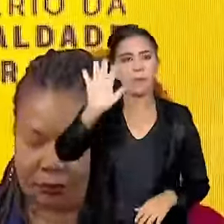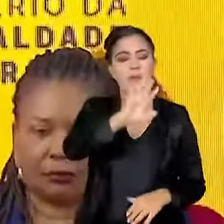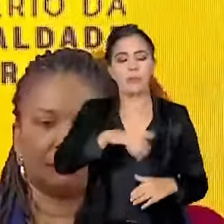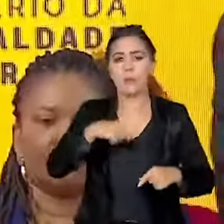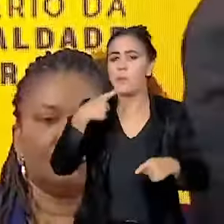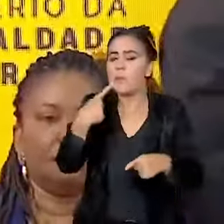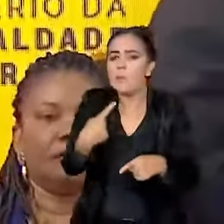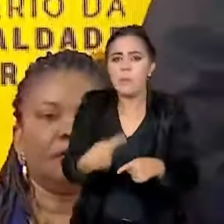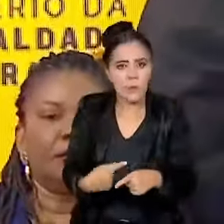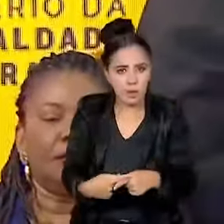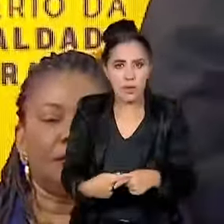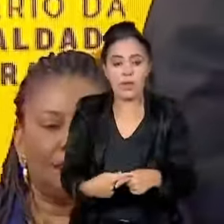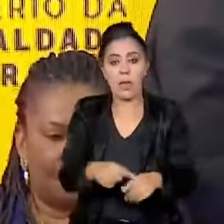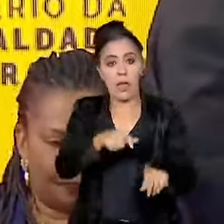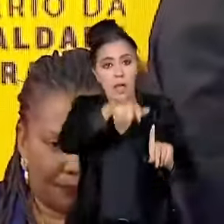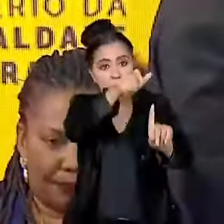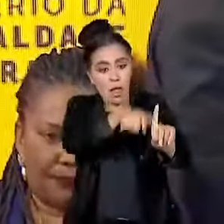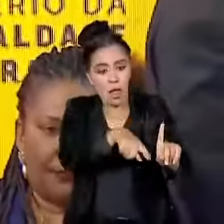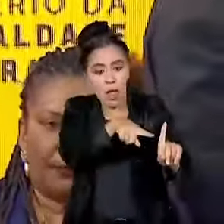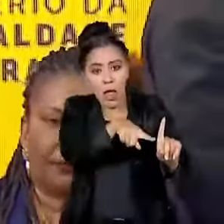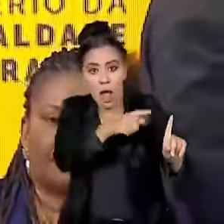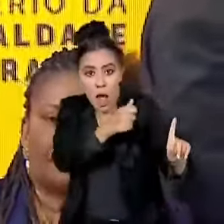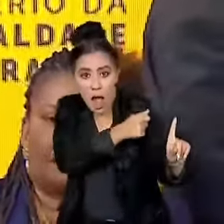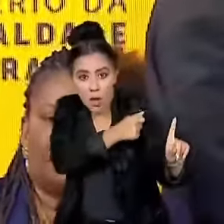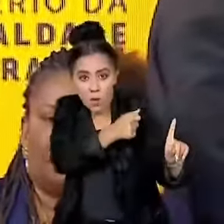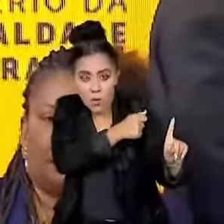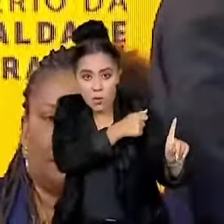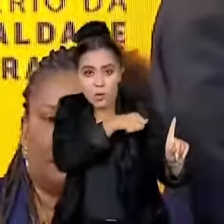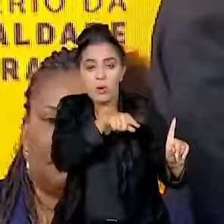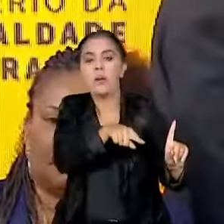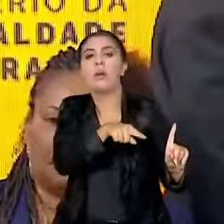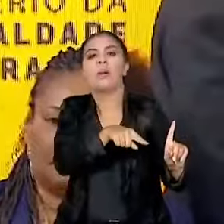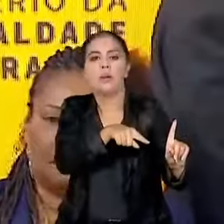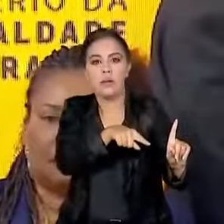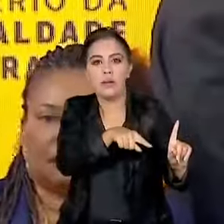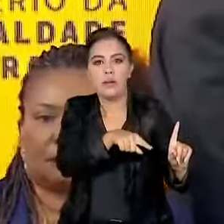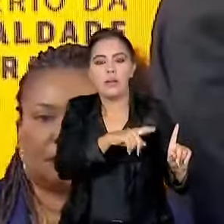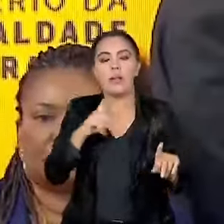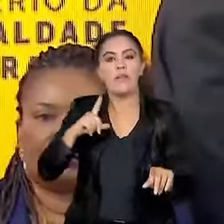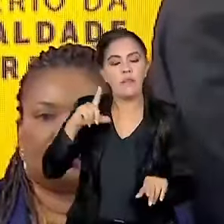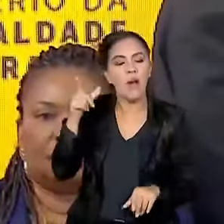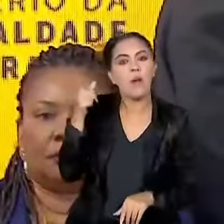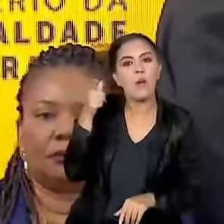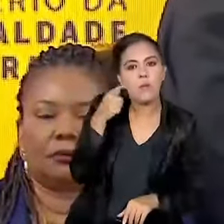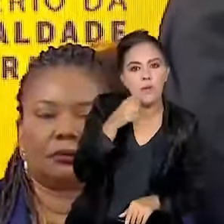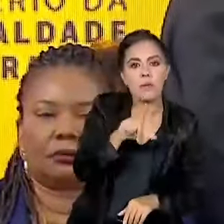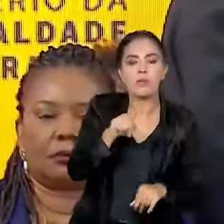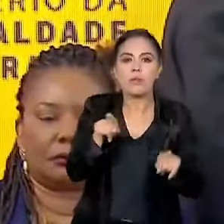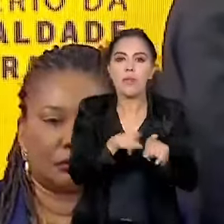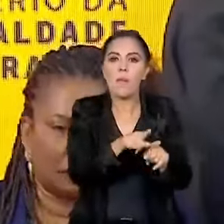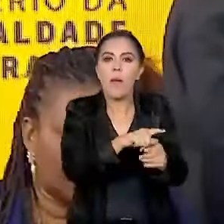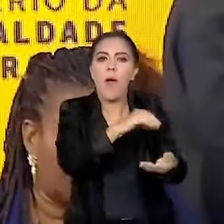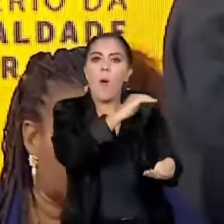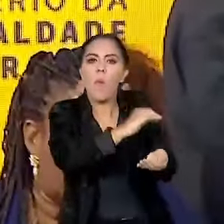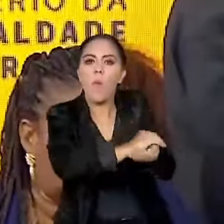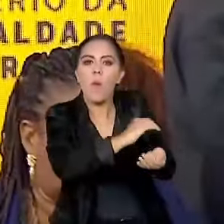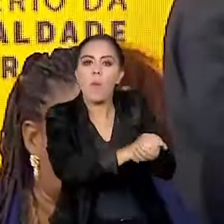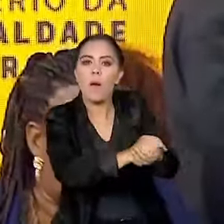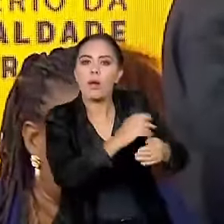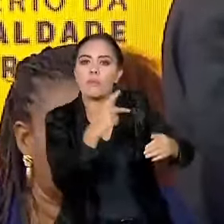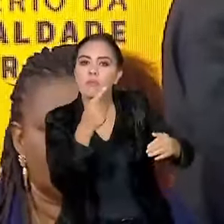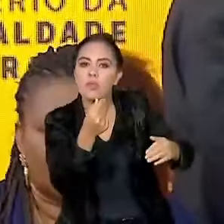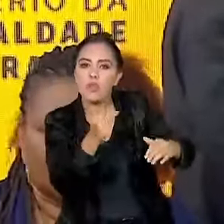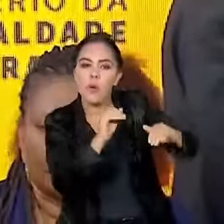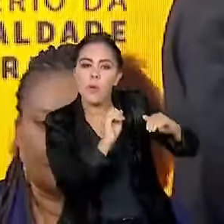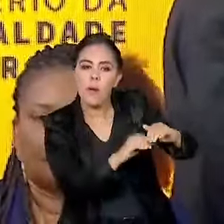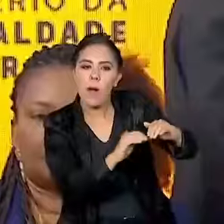Porque o estudante vai ter o seu, a sua bolsa e a sua poupança para o final